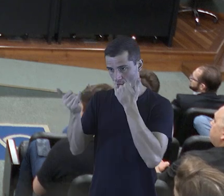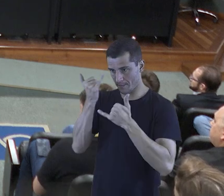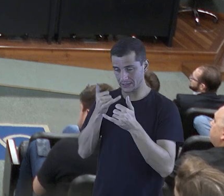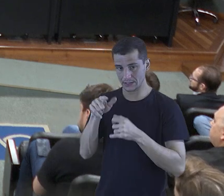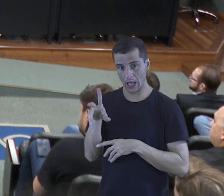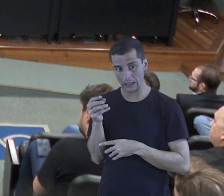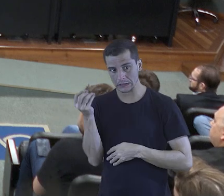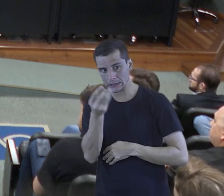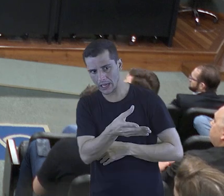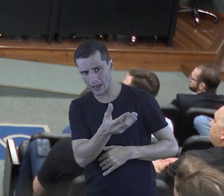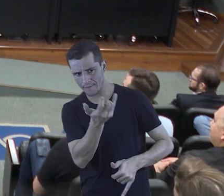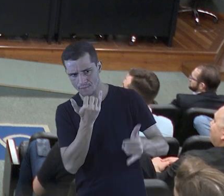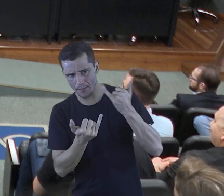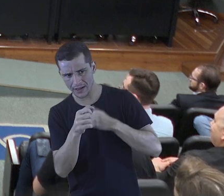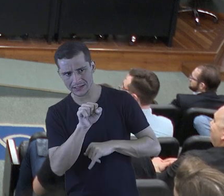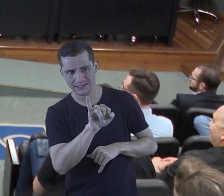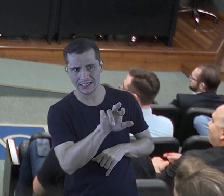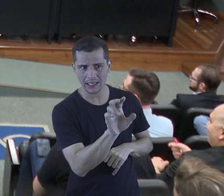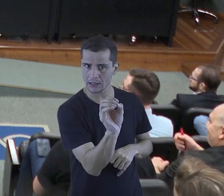concordou.